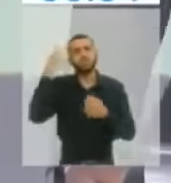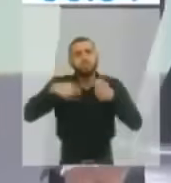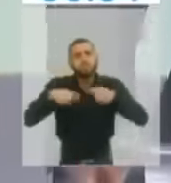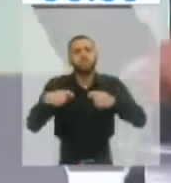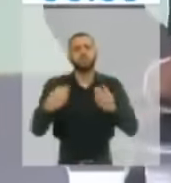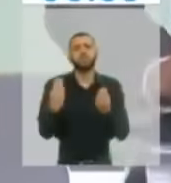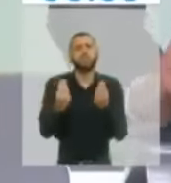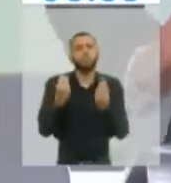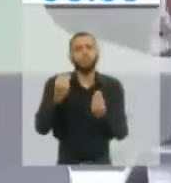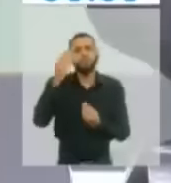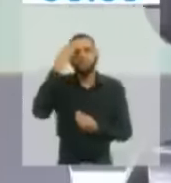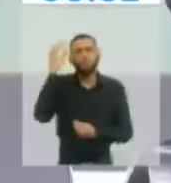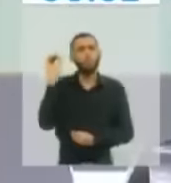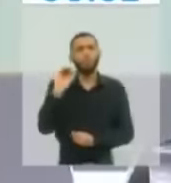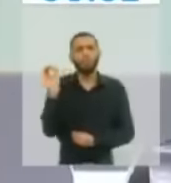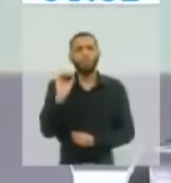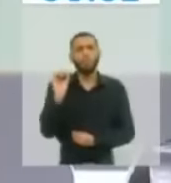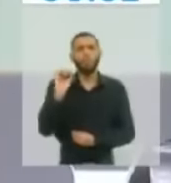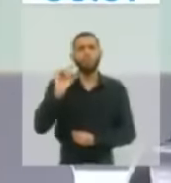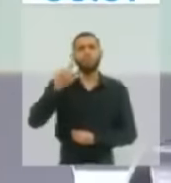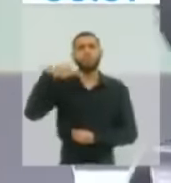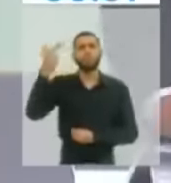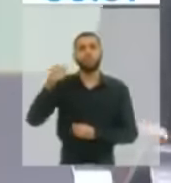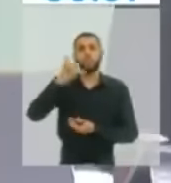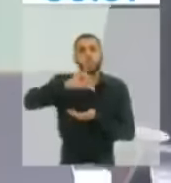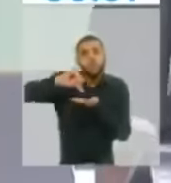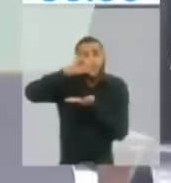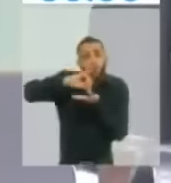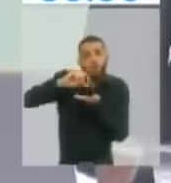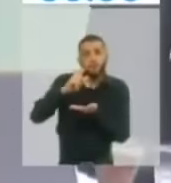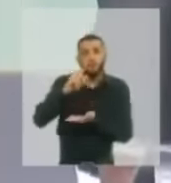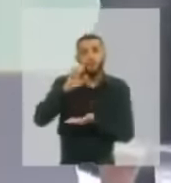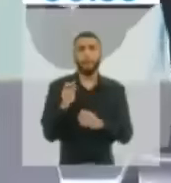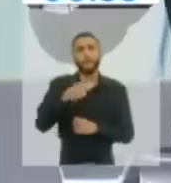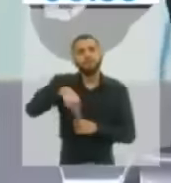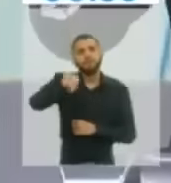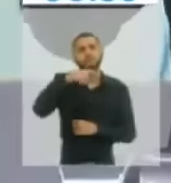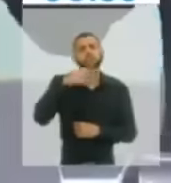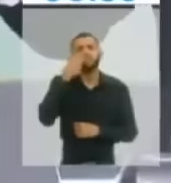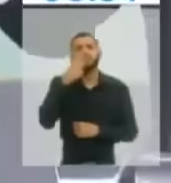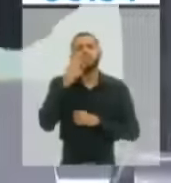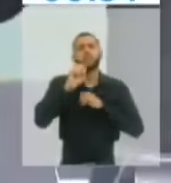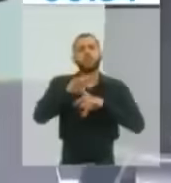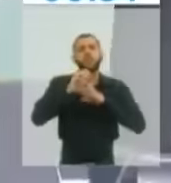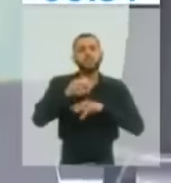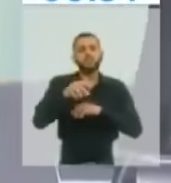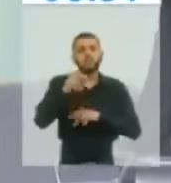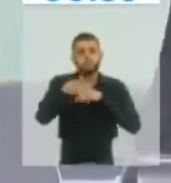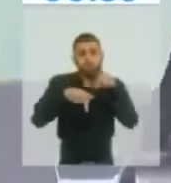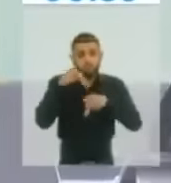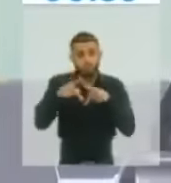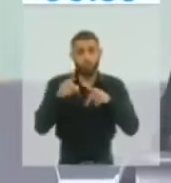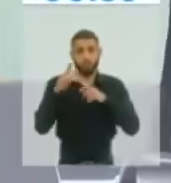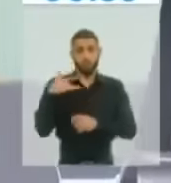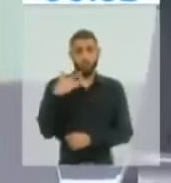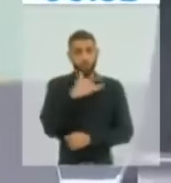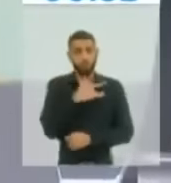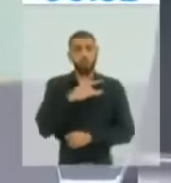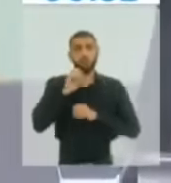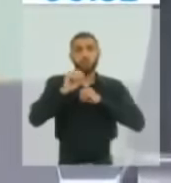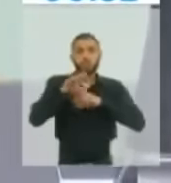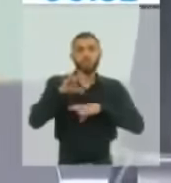dá pra entender da próxima vez eu voltasse um óleo de peroba aqui para 88 jesus população preste atenção saúde educação segurança